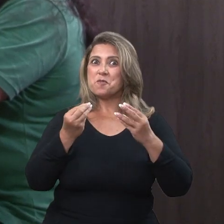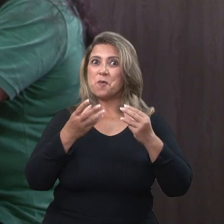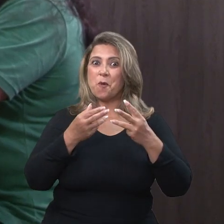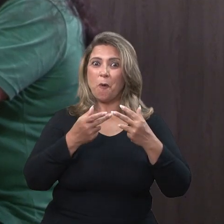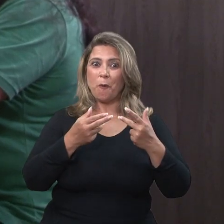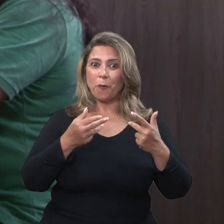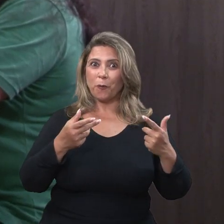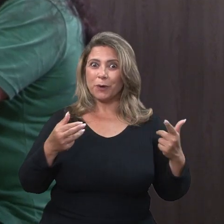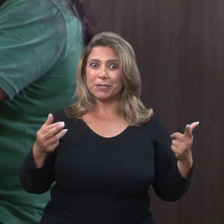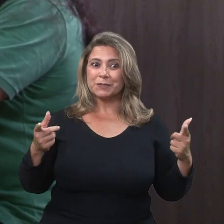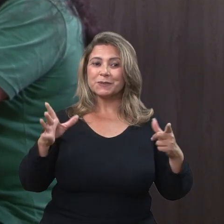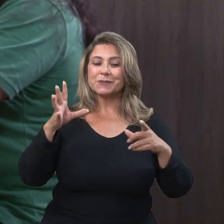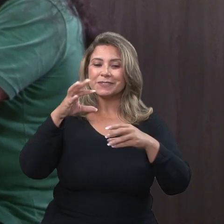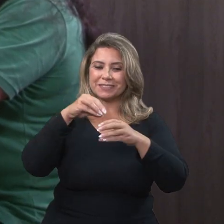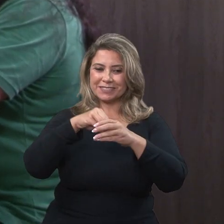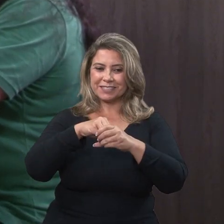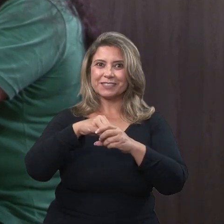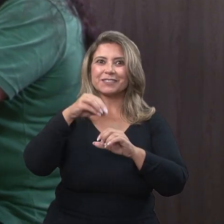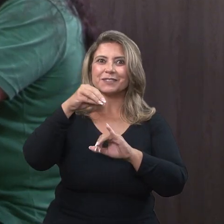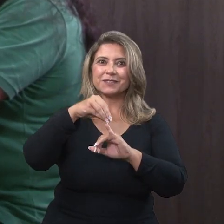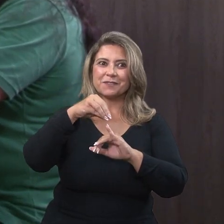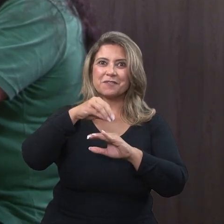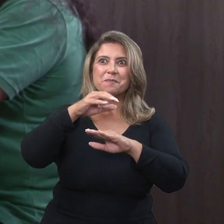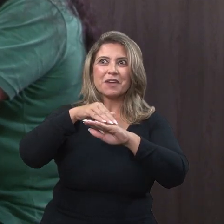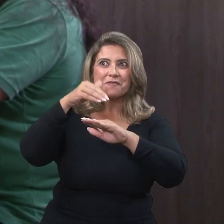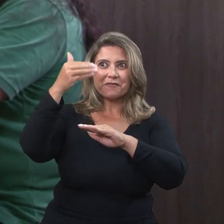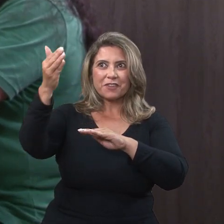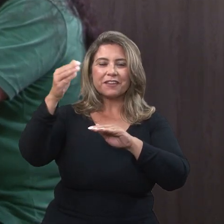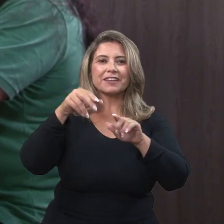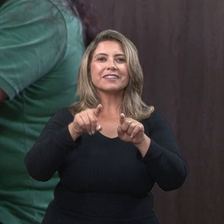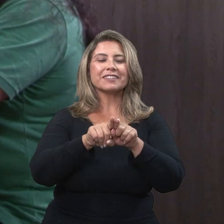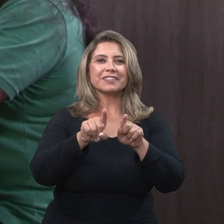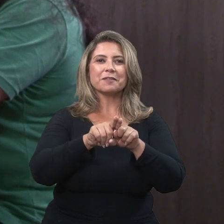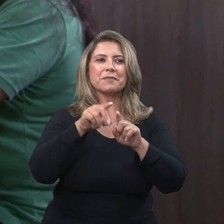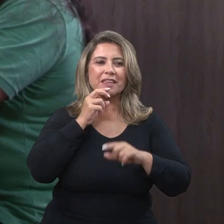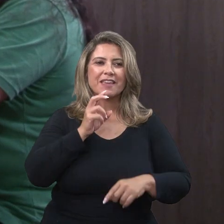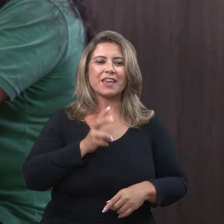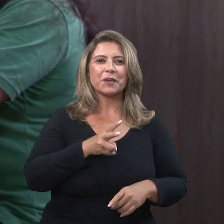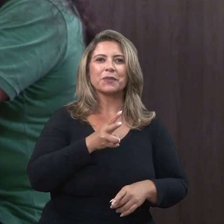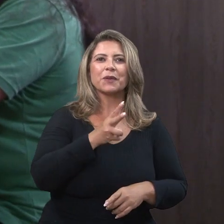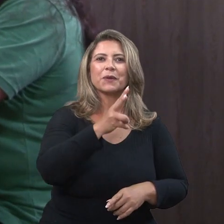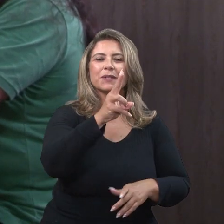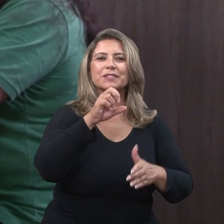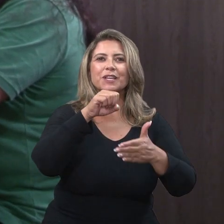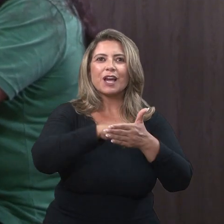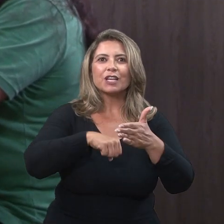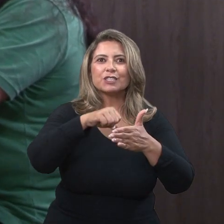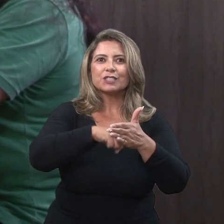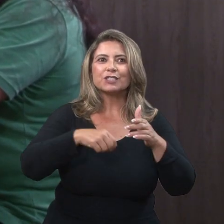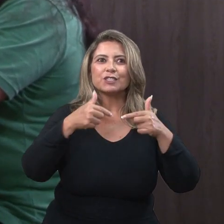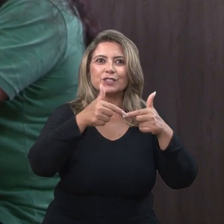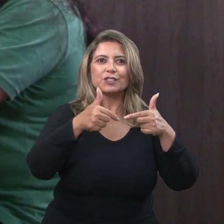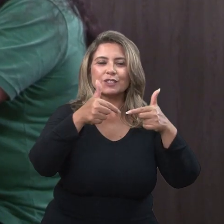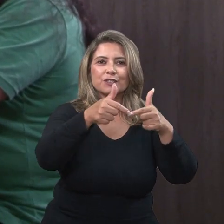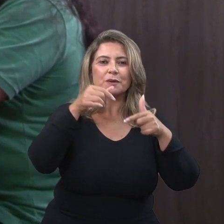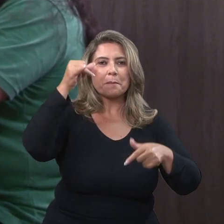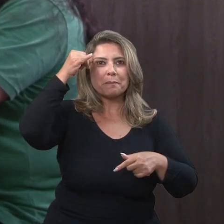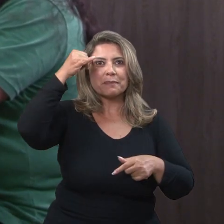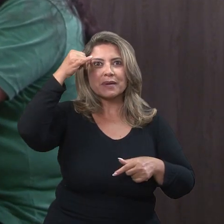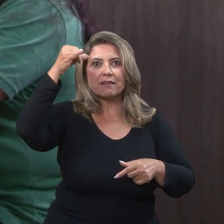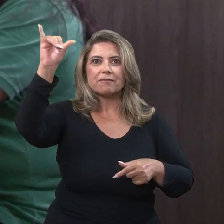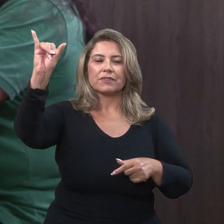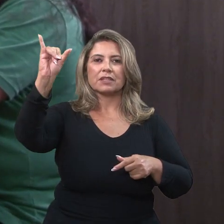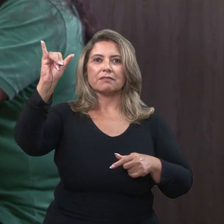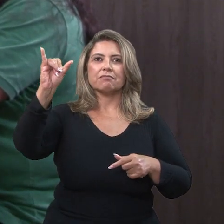coisa espalhada aí fora, e a nossa ideia é continuar essa luta de combate às violências, de combate à